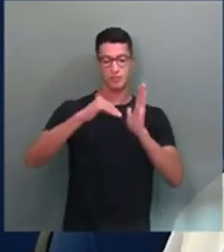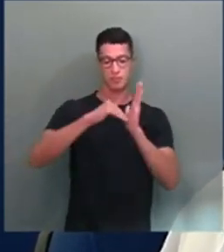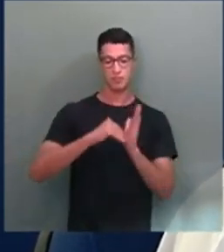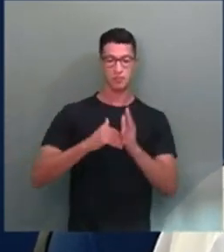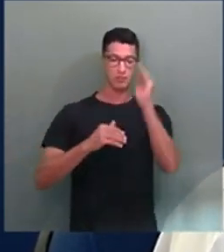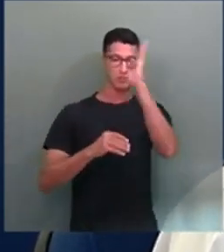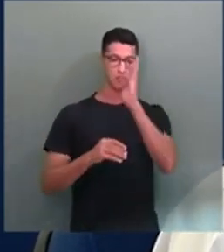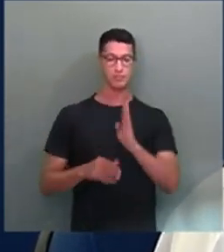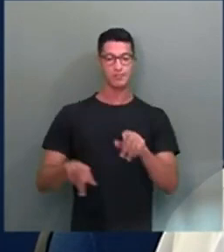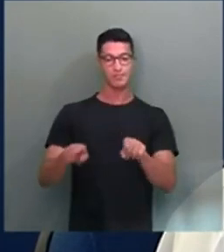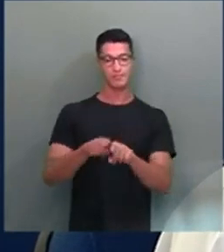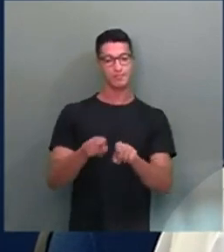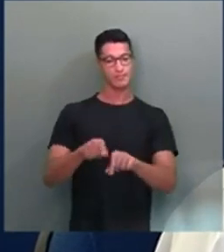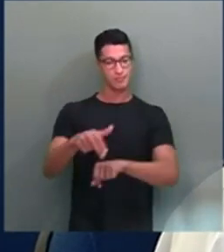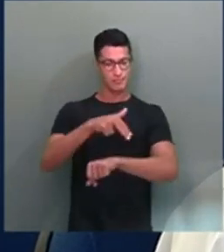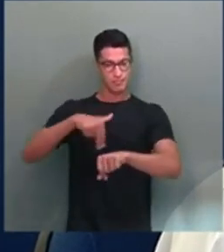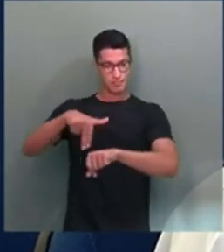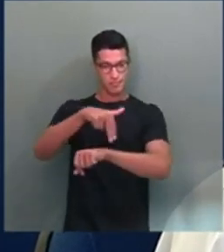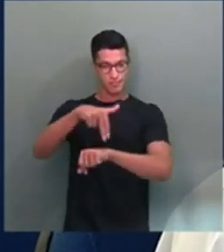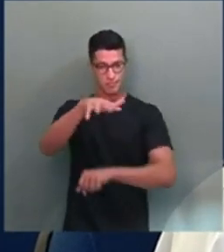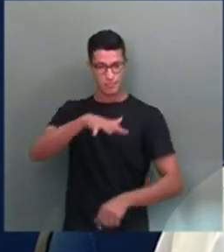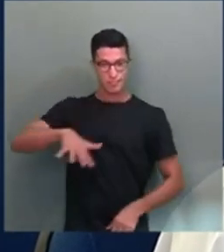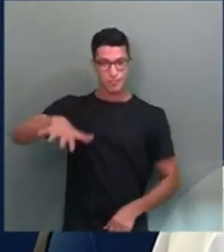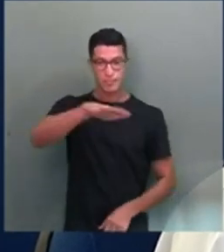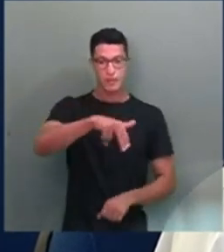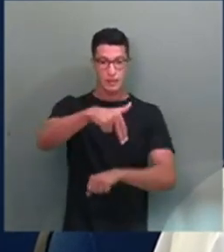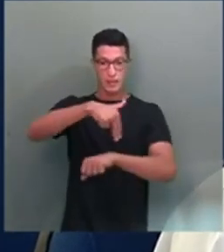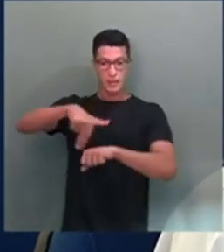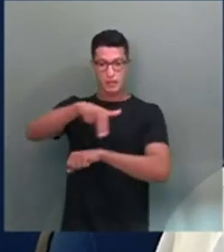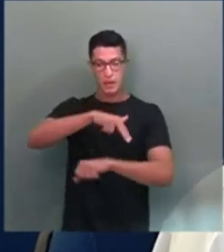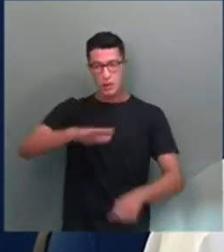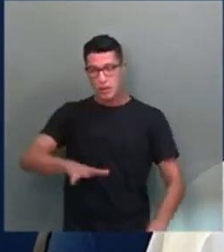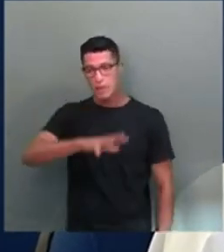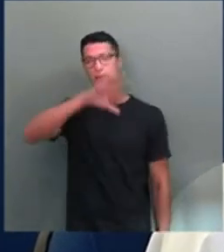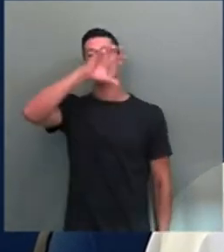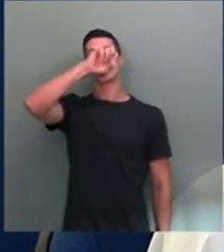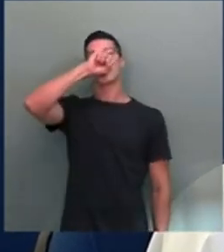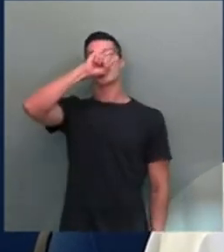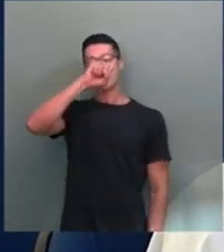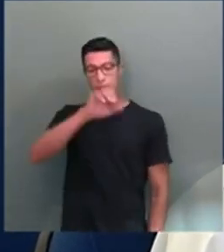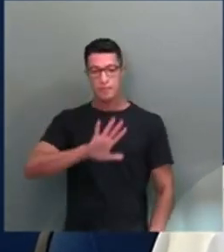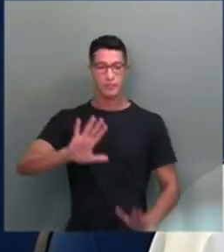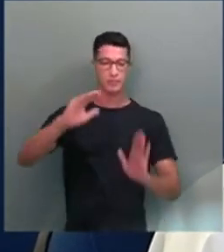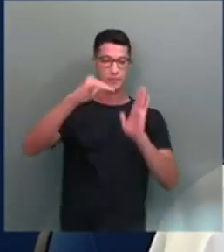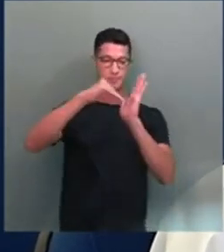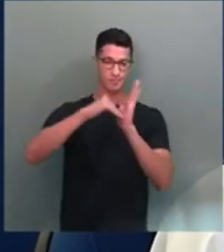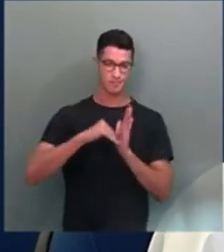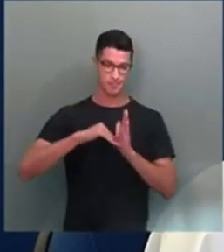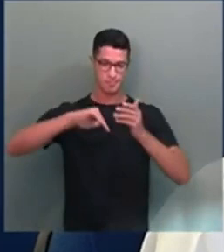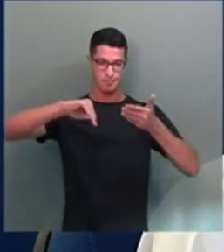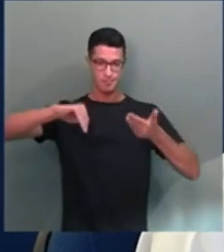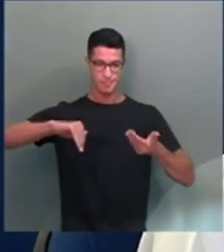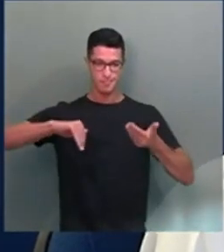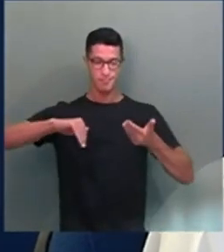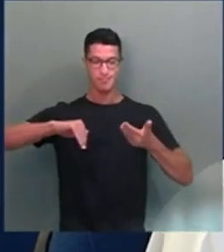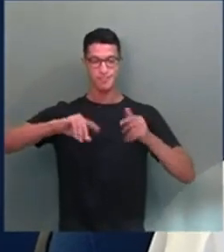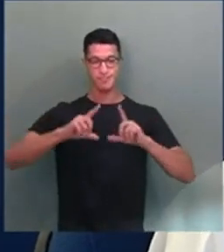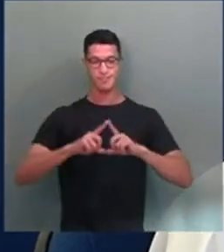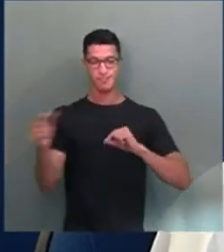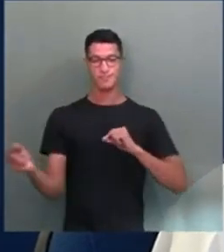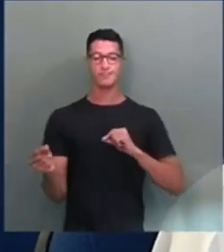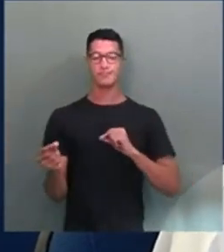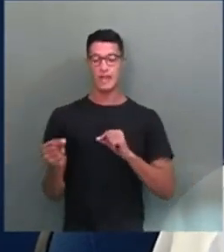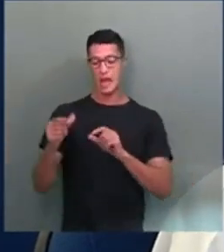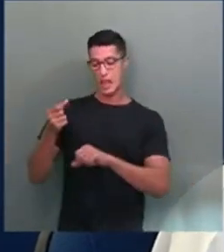Nacional e a nação. É o ambiente onde a nação respira e respira o Congresso Nacional. Eliminada a